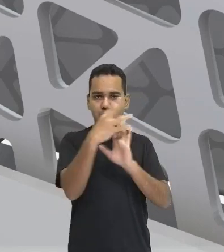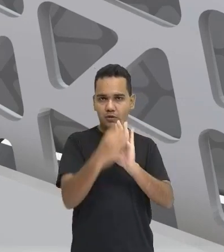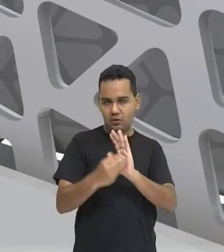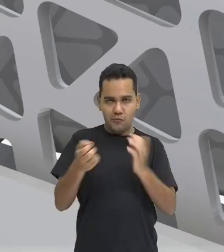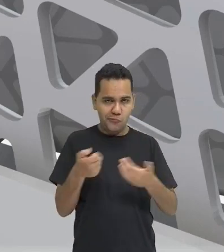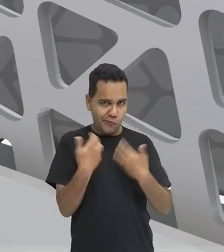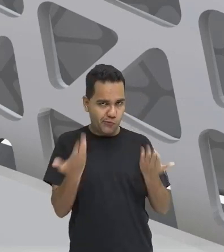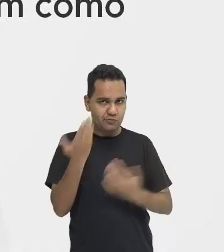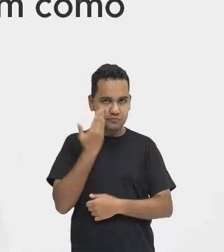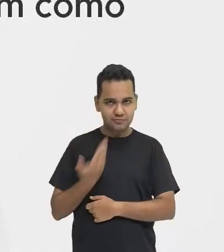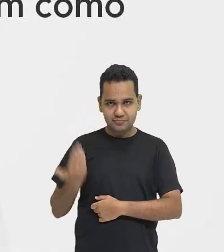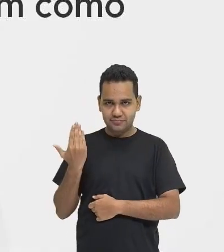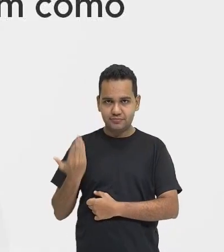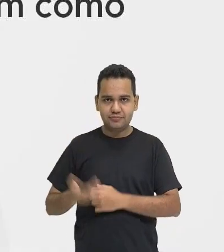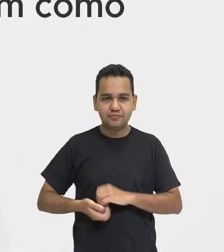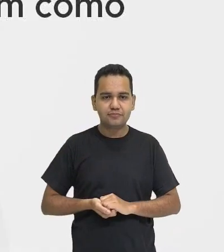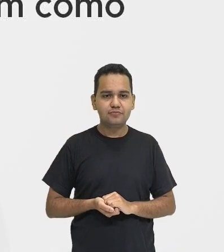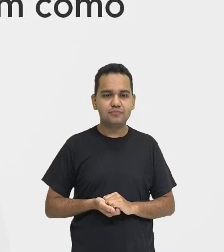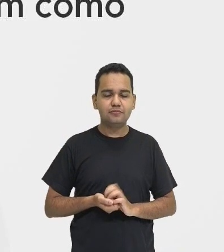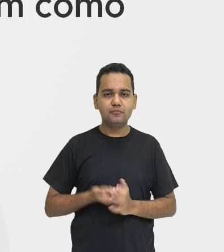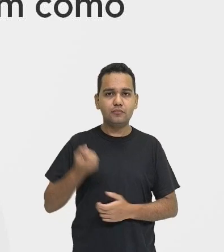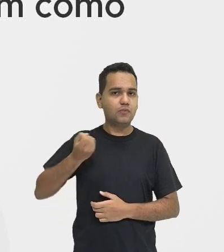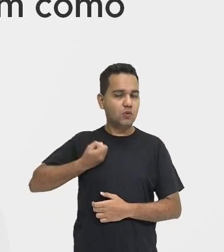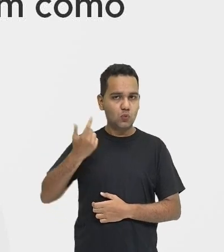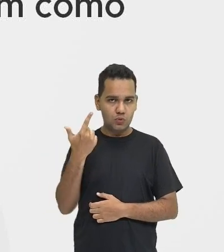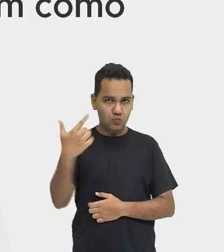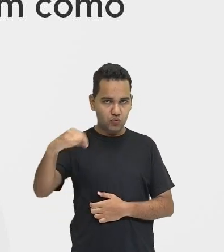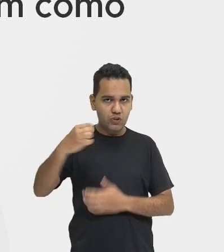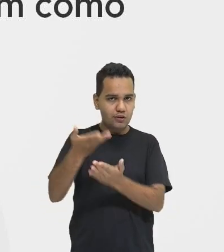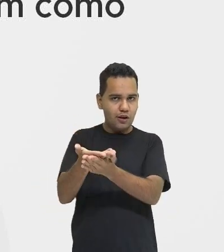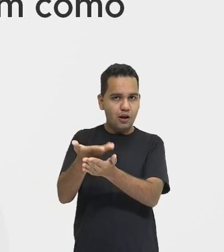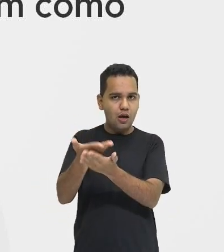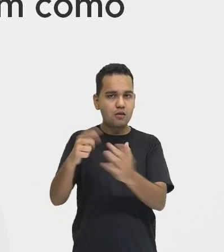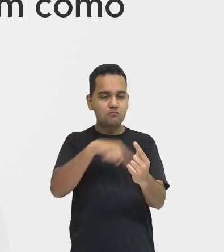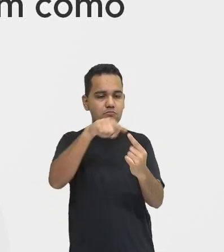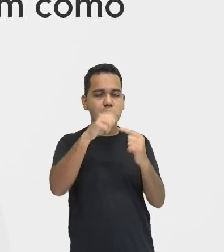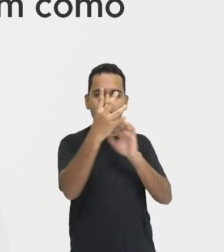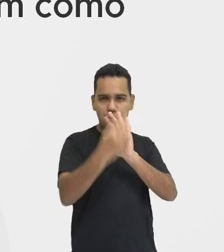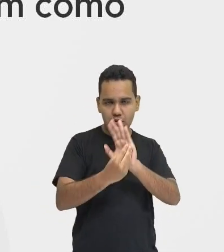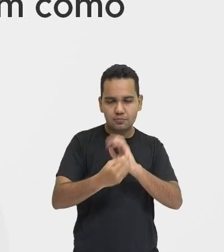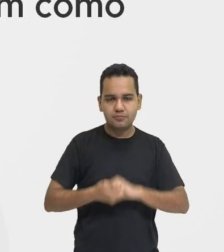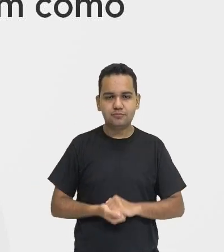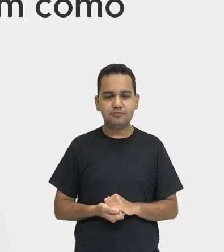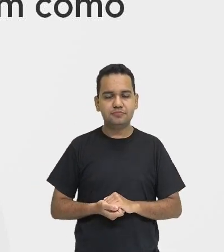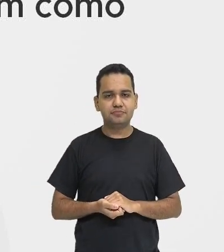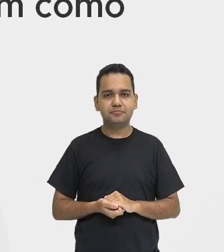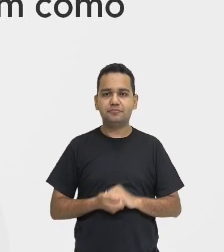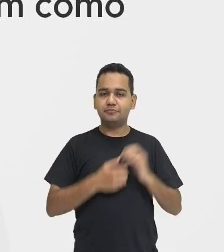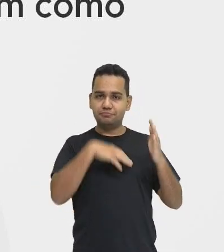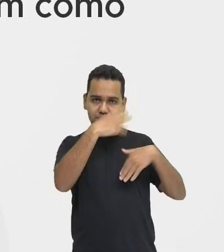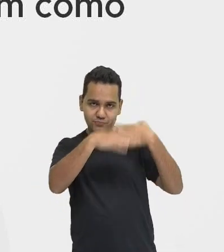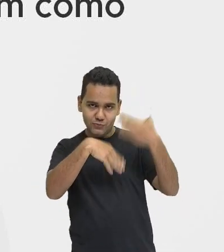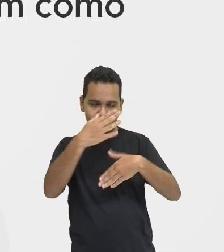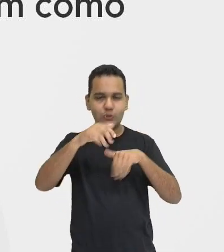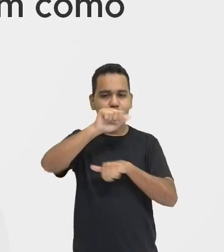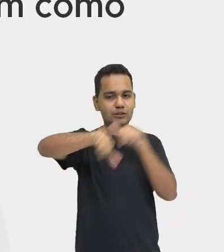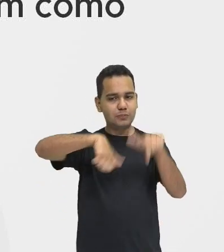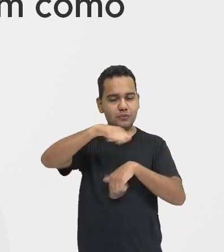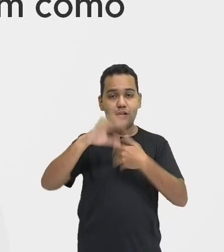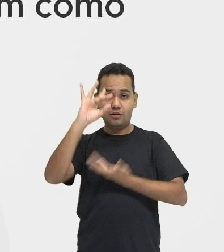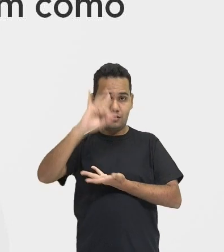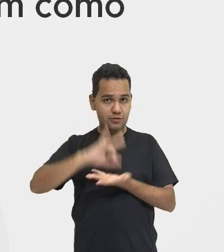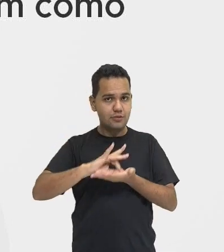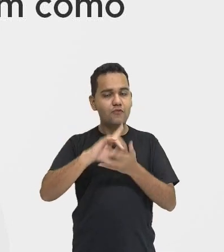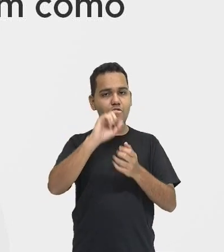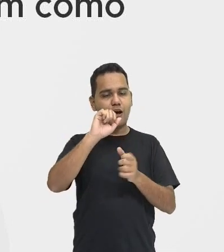de conhecimento da nossa aula. Esta é a aula de número 20 e ela traz como objeto de conhecimento processo de formação, constituição